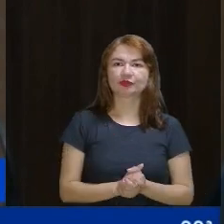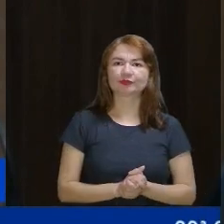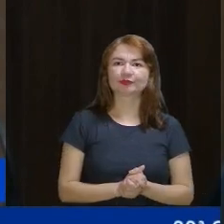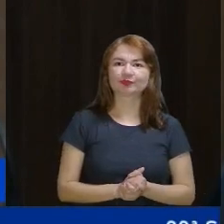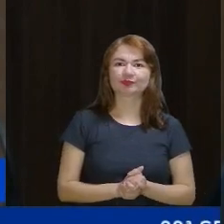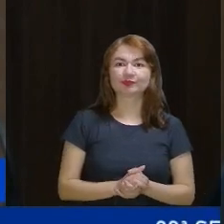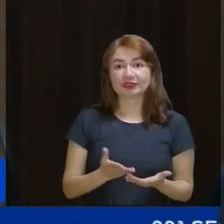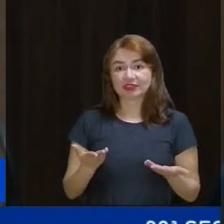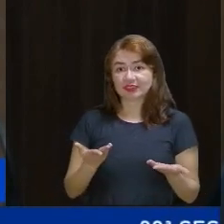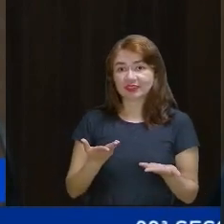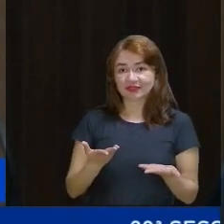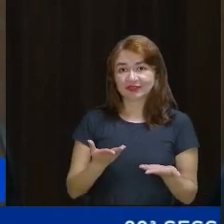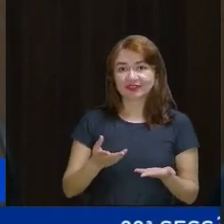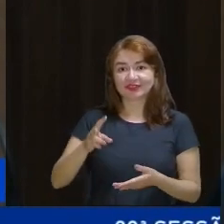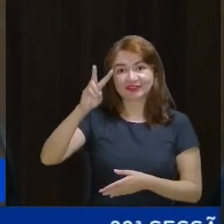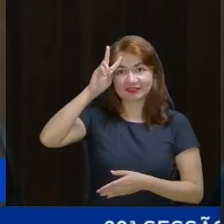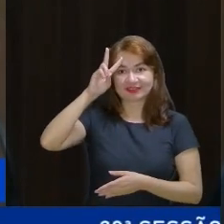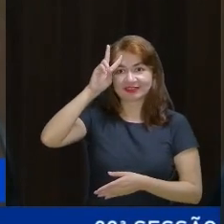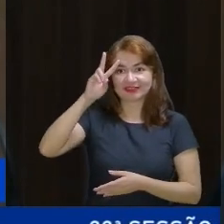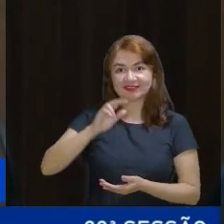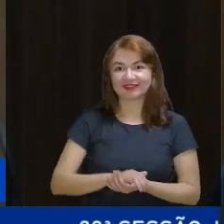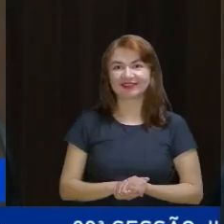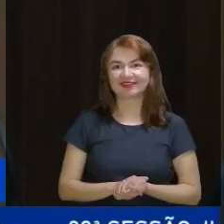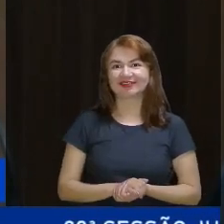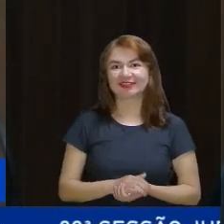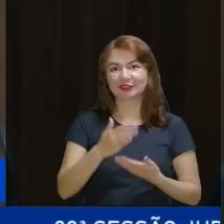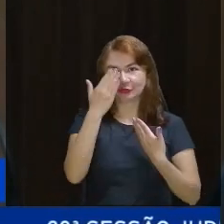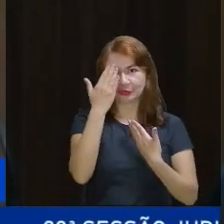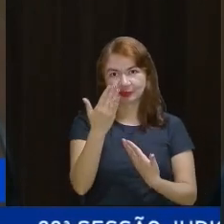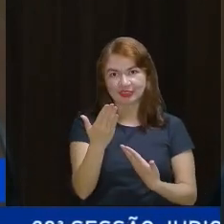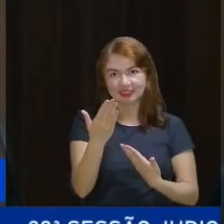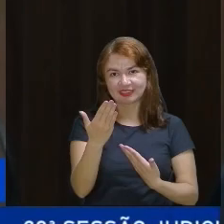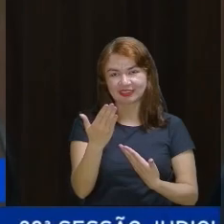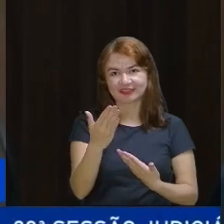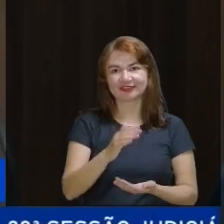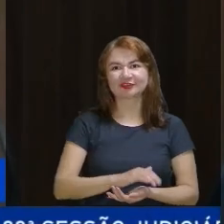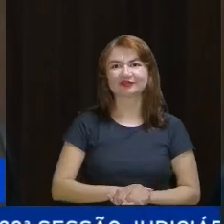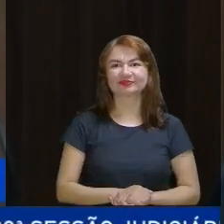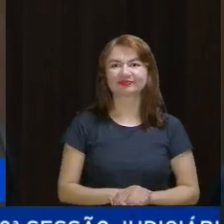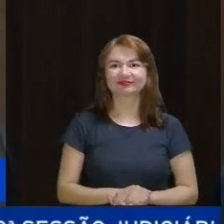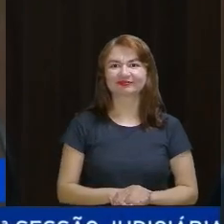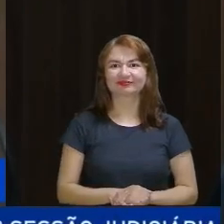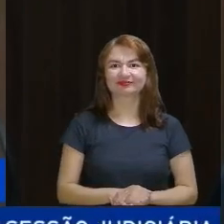este momento histórico com aqueles que estão presentes. Muito obrigado e até uma próxima oportunidade.